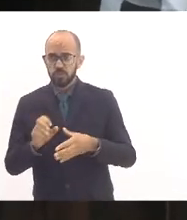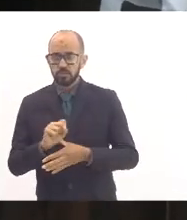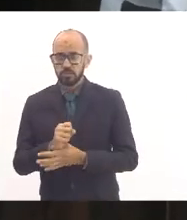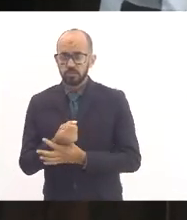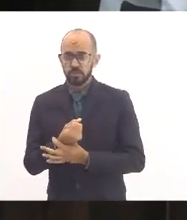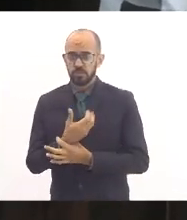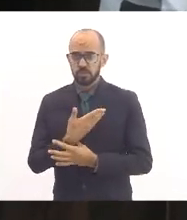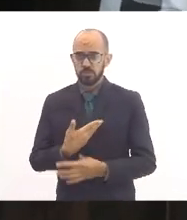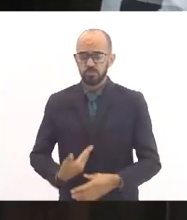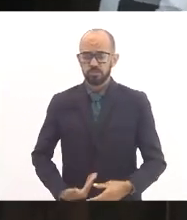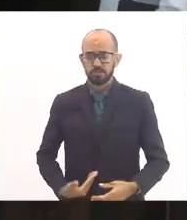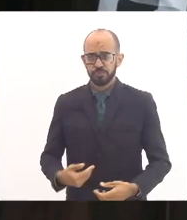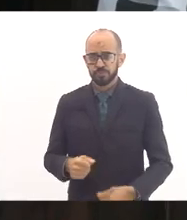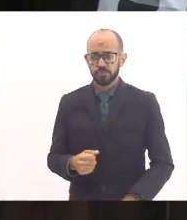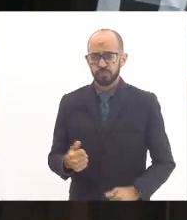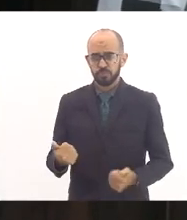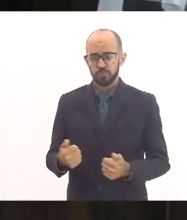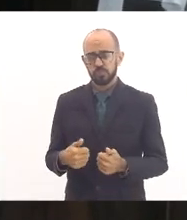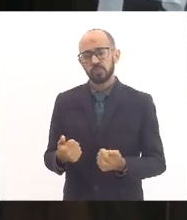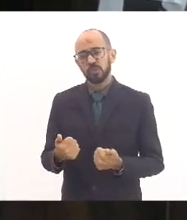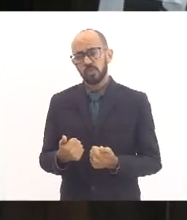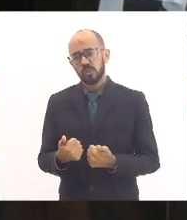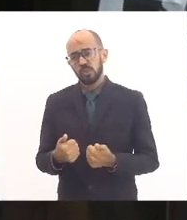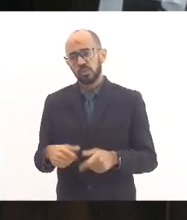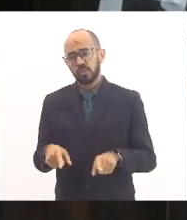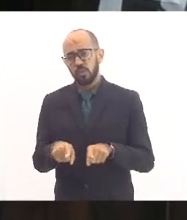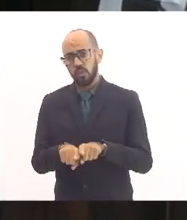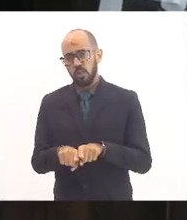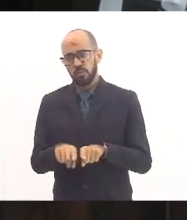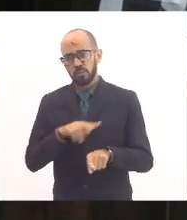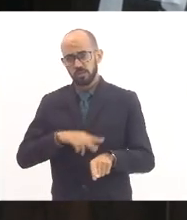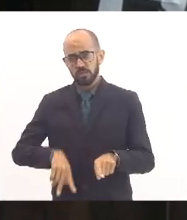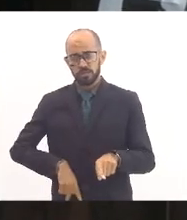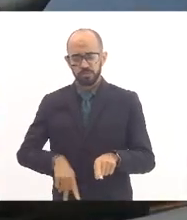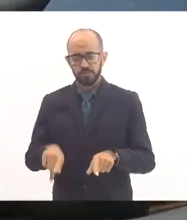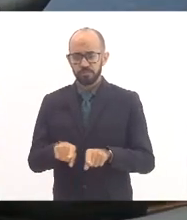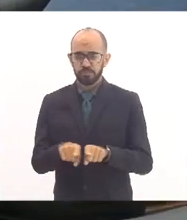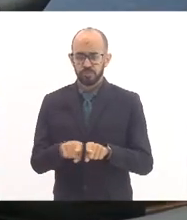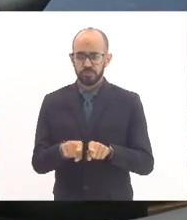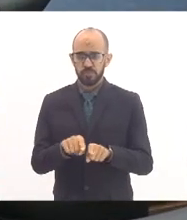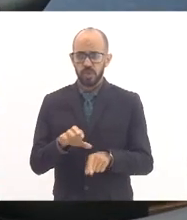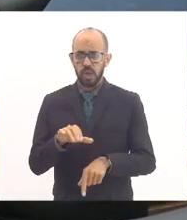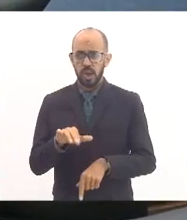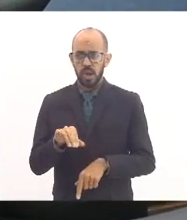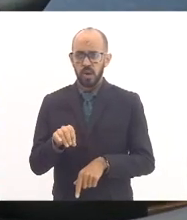Segurança Pública com a presidente dessa seção aqui deputado Carlos Augusto